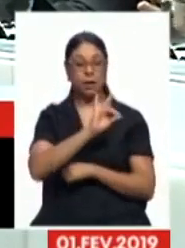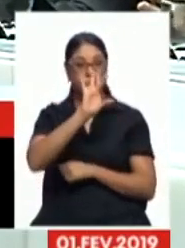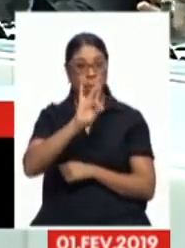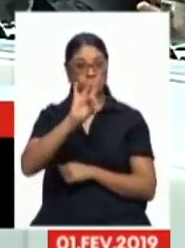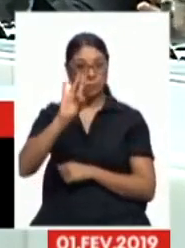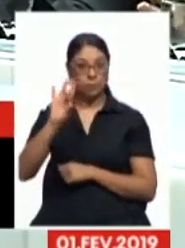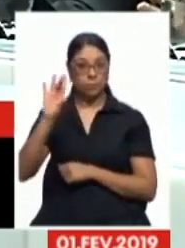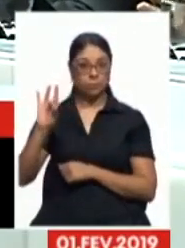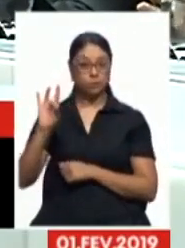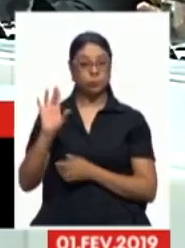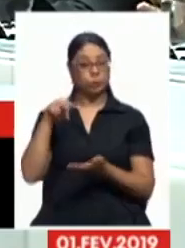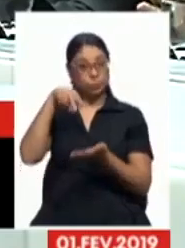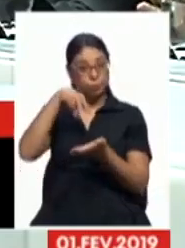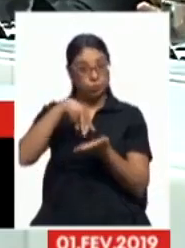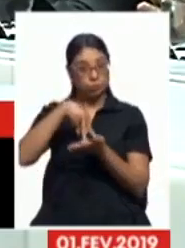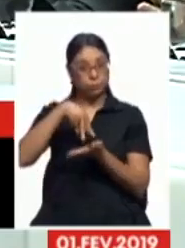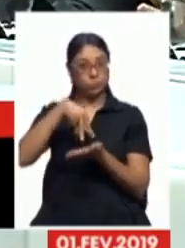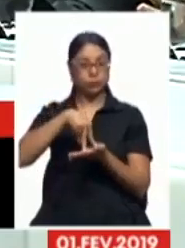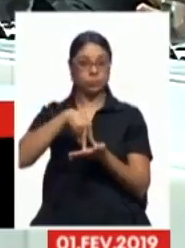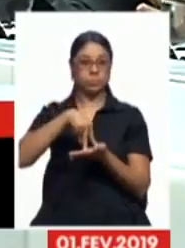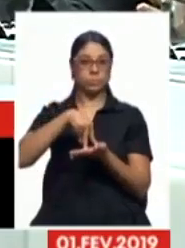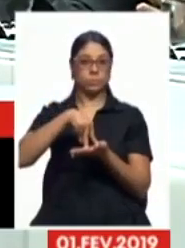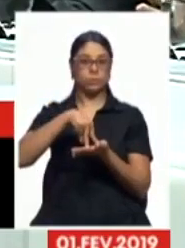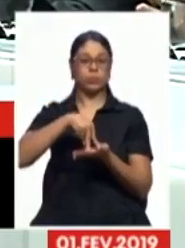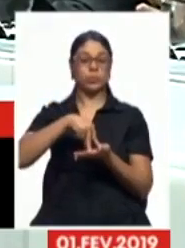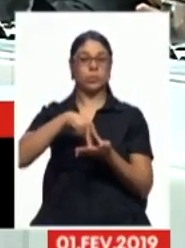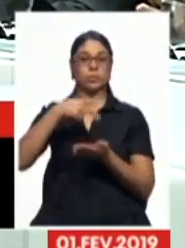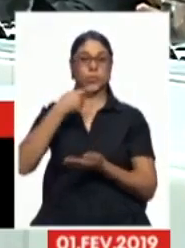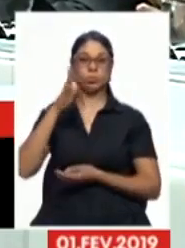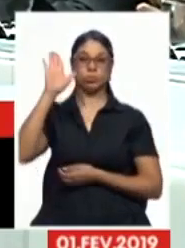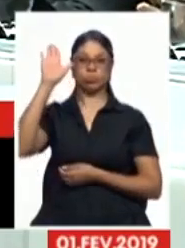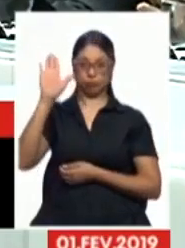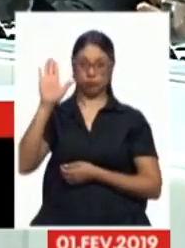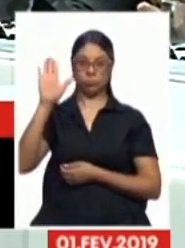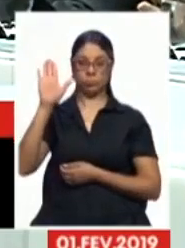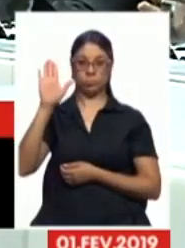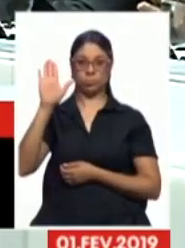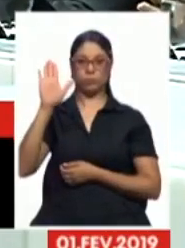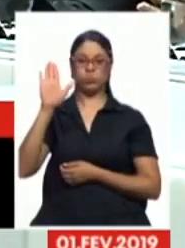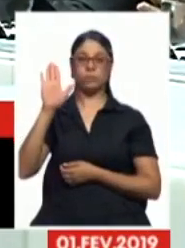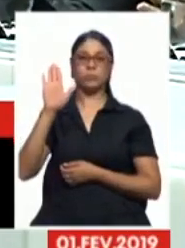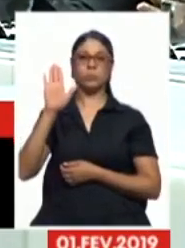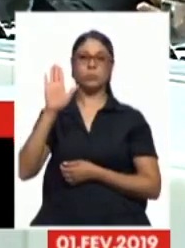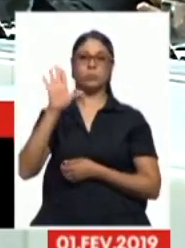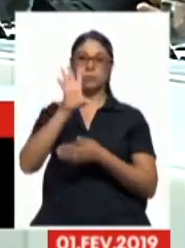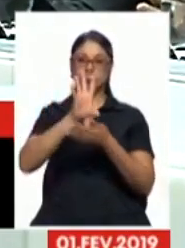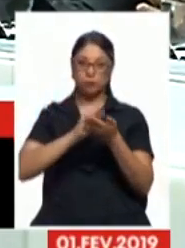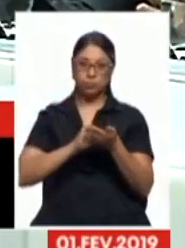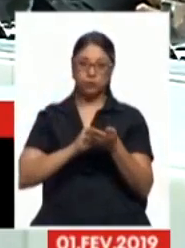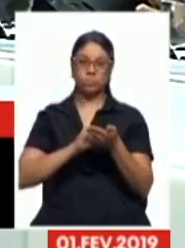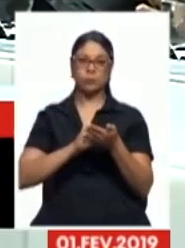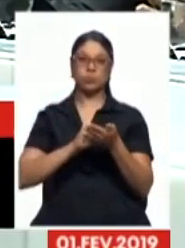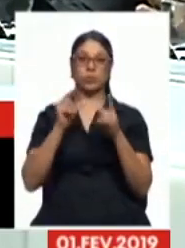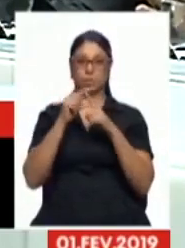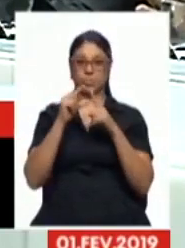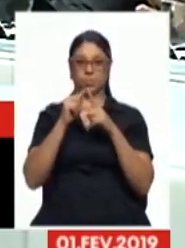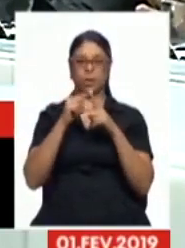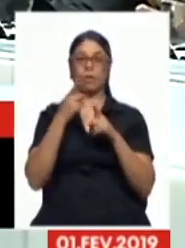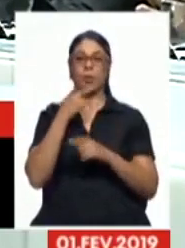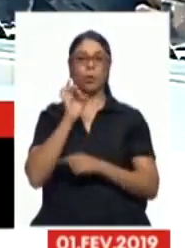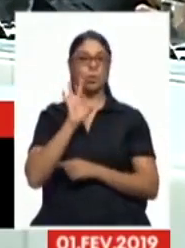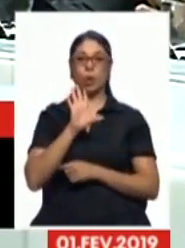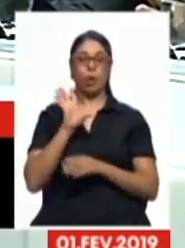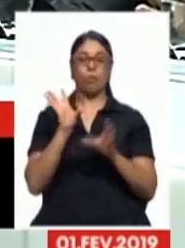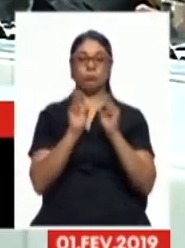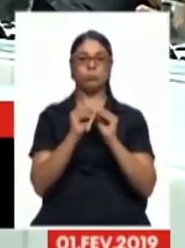individualmente, de pé, prestar o juramento, pronunciando as palavras "assim o prometo", e